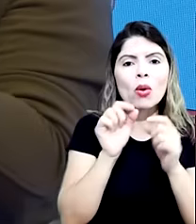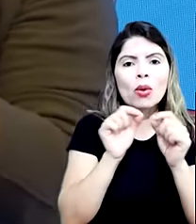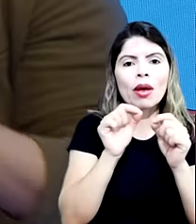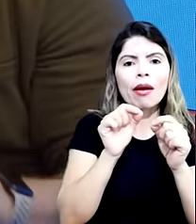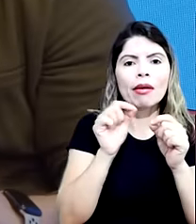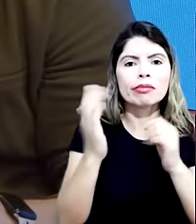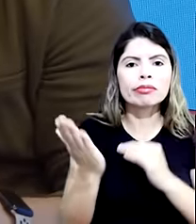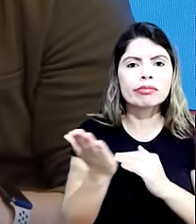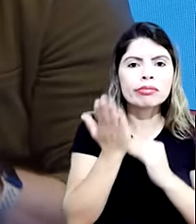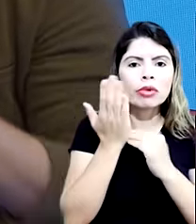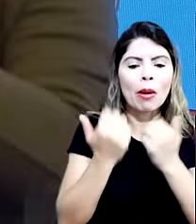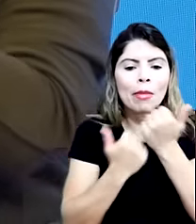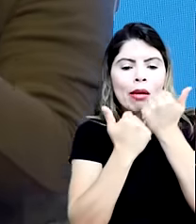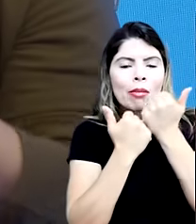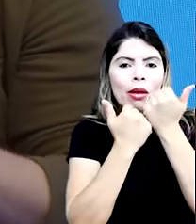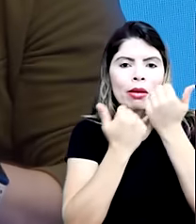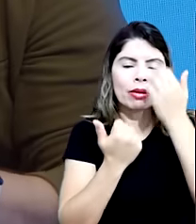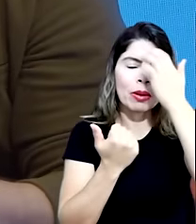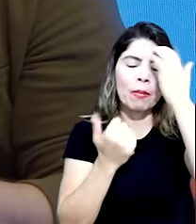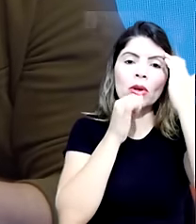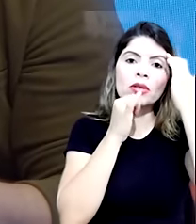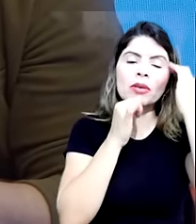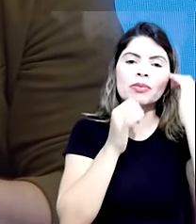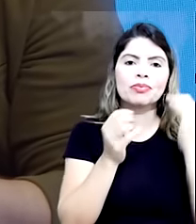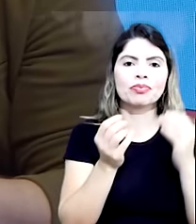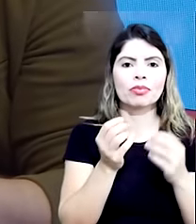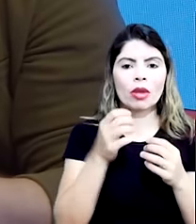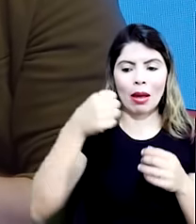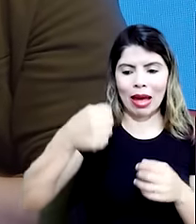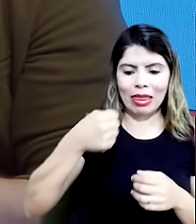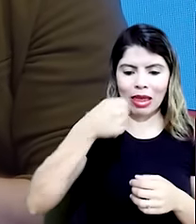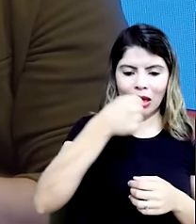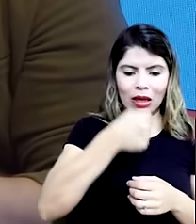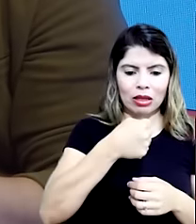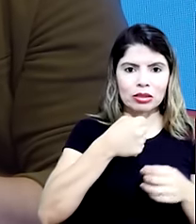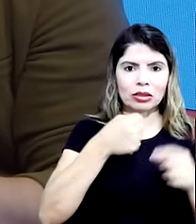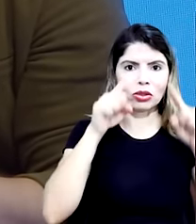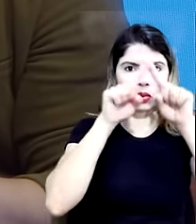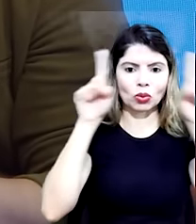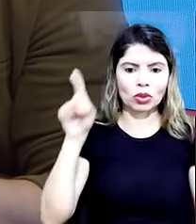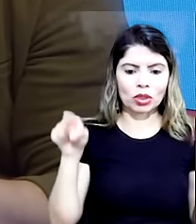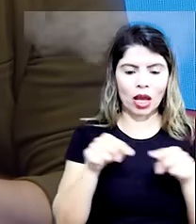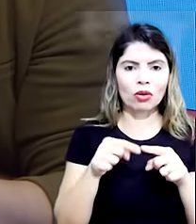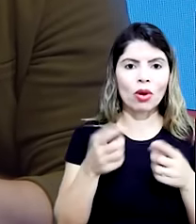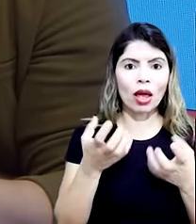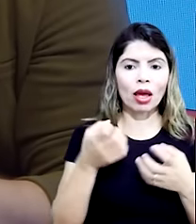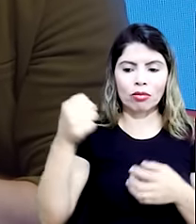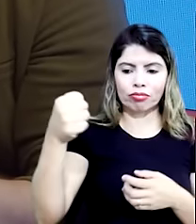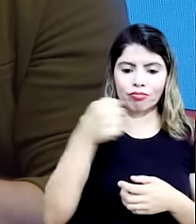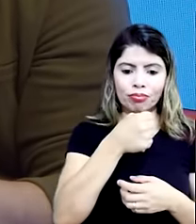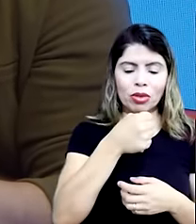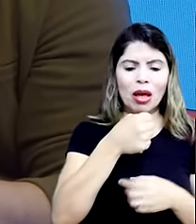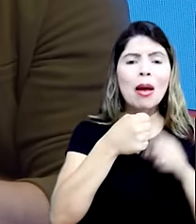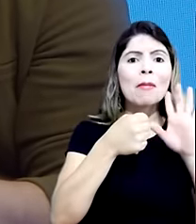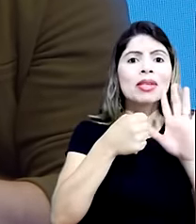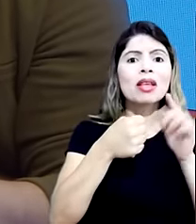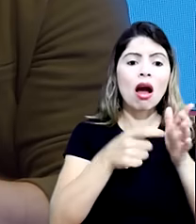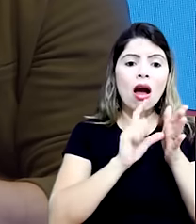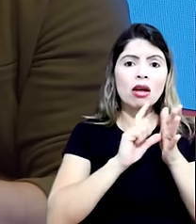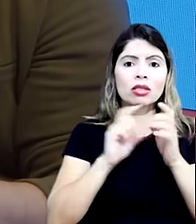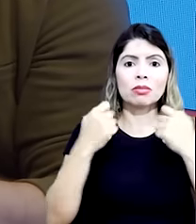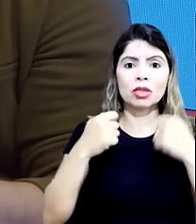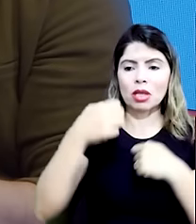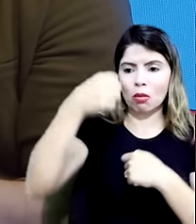meu o meu a minha caneca dentro de um cenário qual é o grande problema talvez ela nem saiba fotografar a caneca e se ela pegar essa caneca no